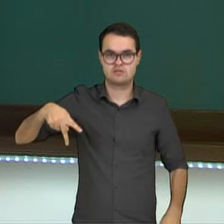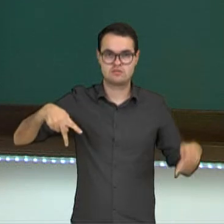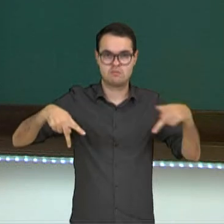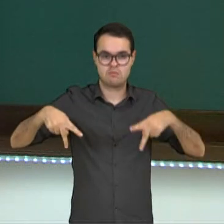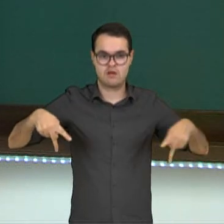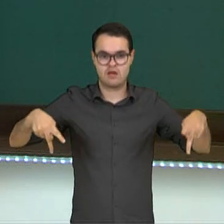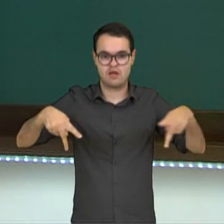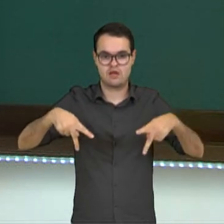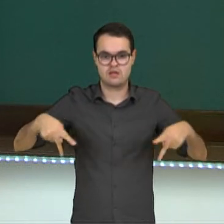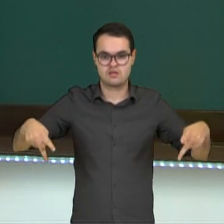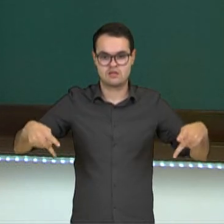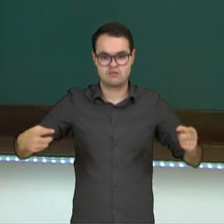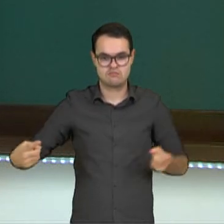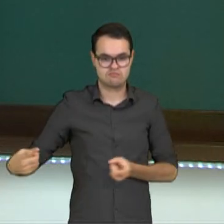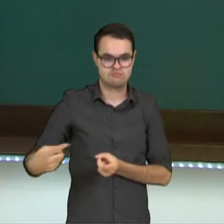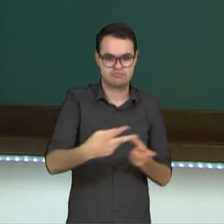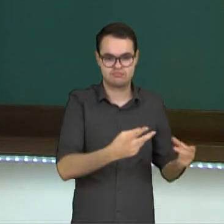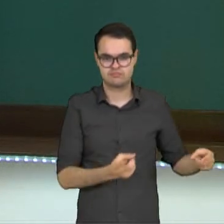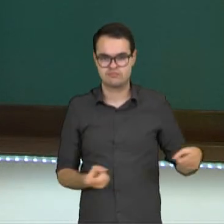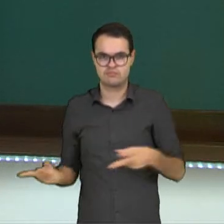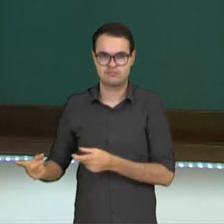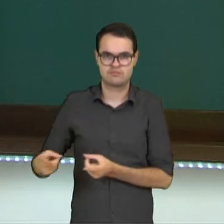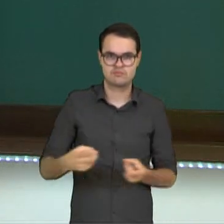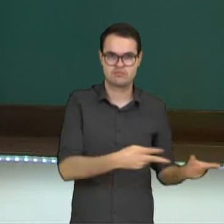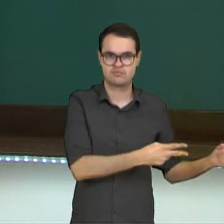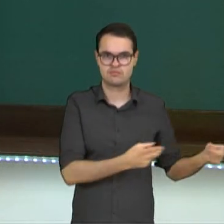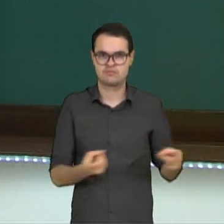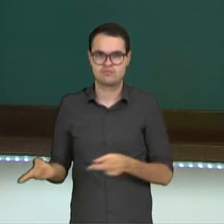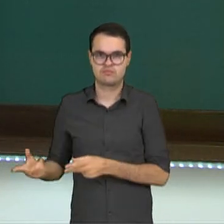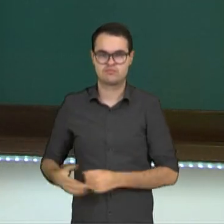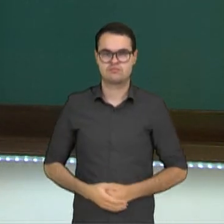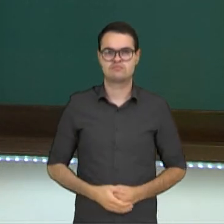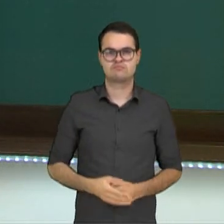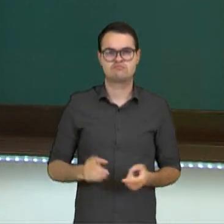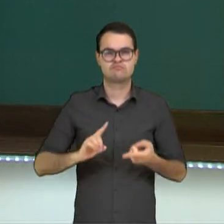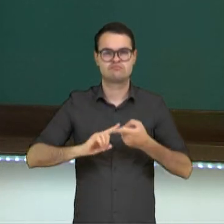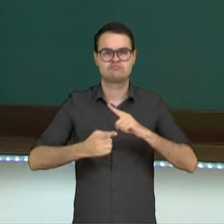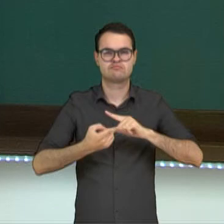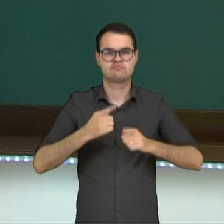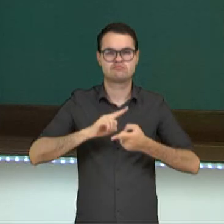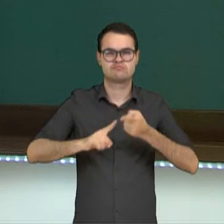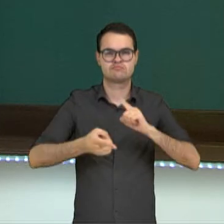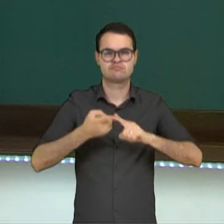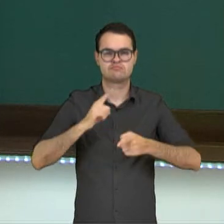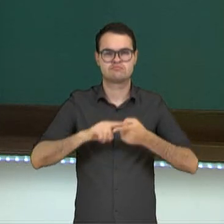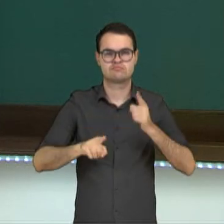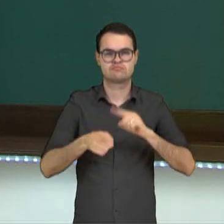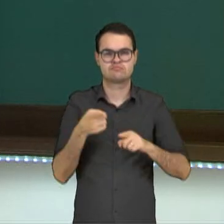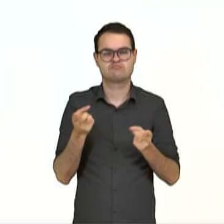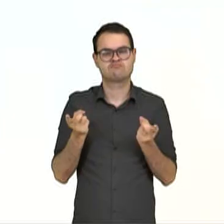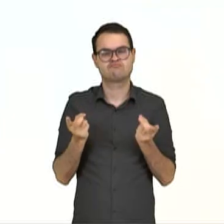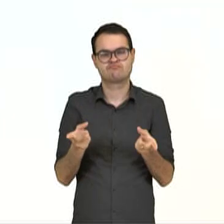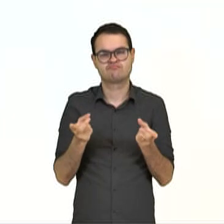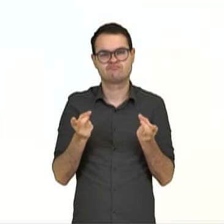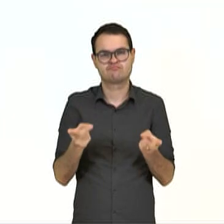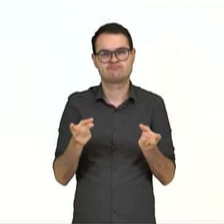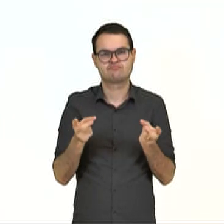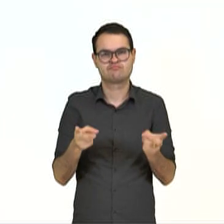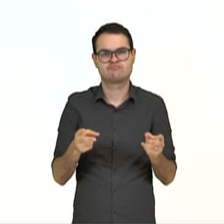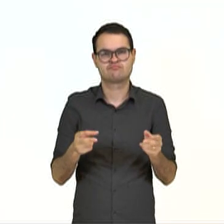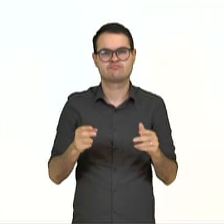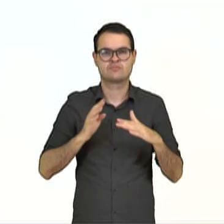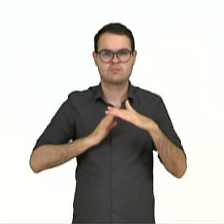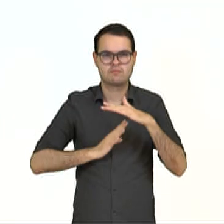fazendo negociações comerciais, tá? Como eu disse, comércio,